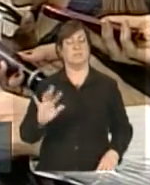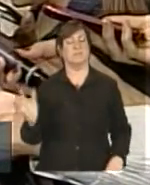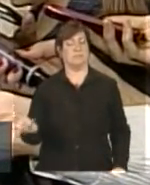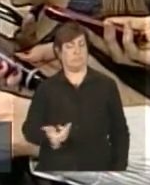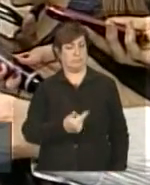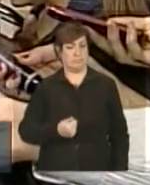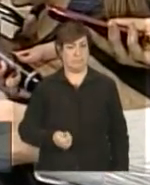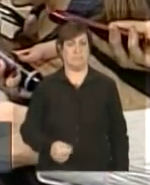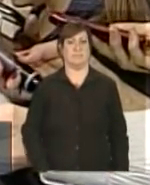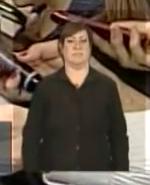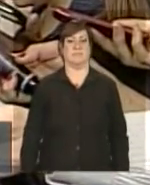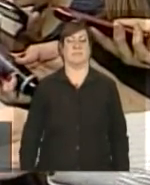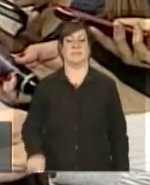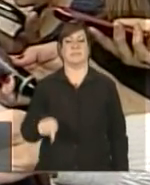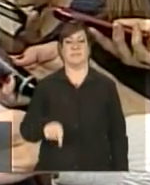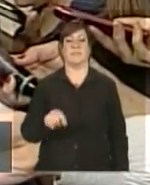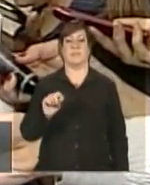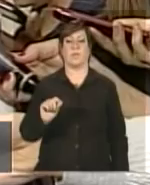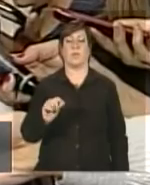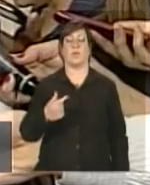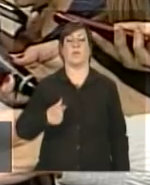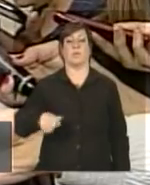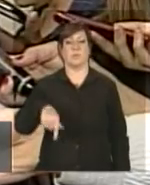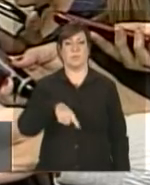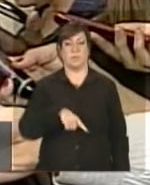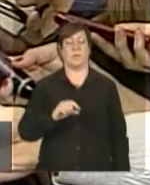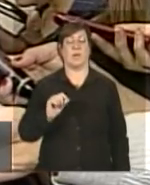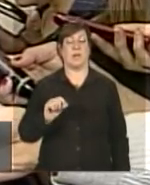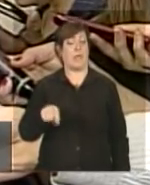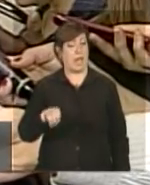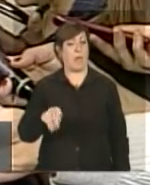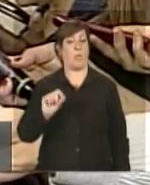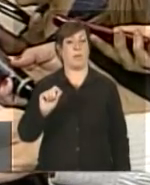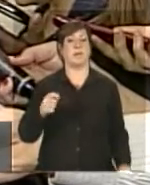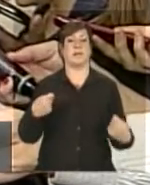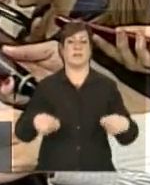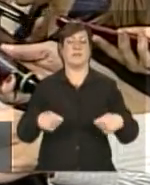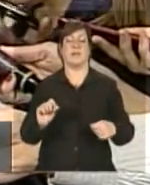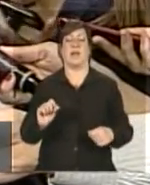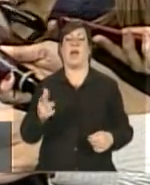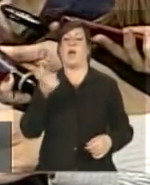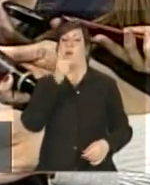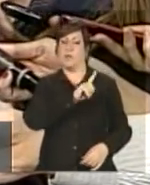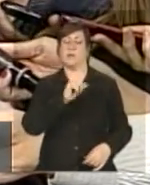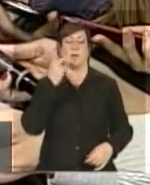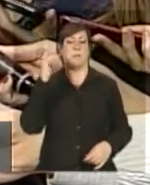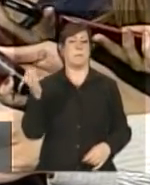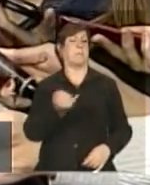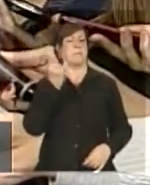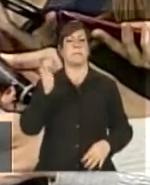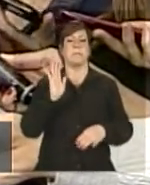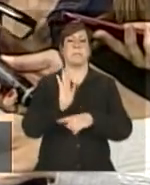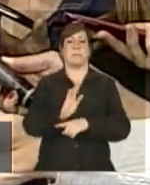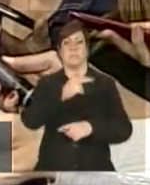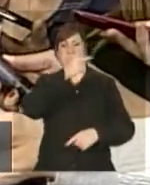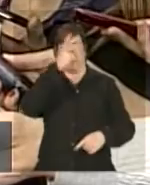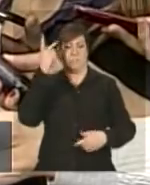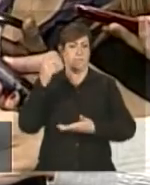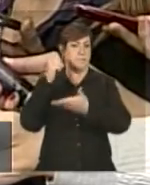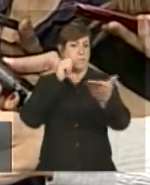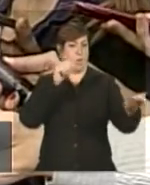Extraordinária. É o que poderia acontecer de mais importante para as mulheres